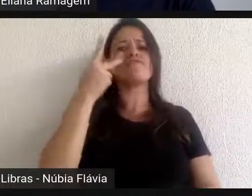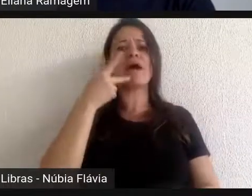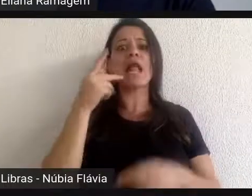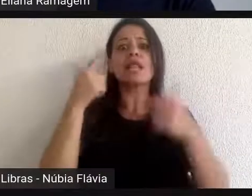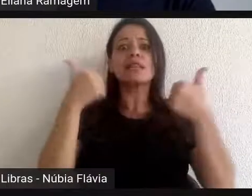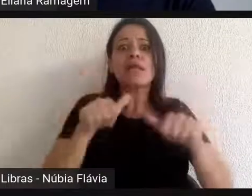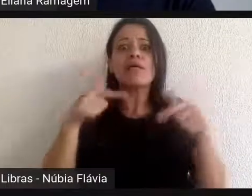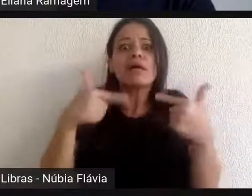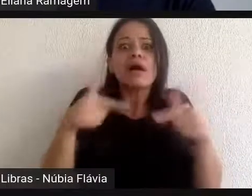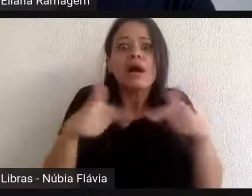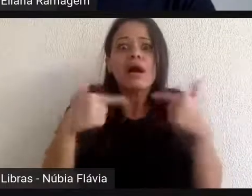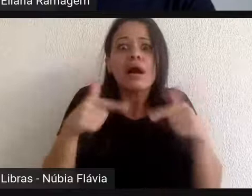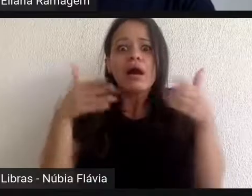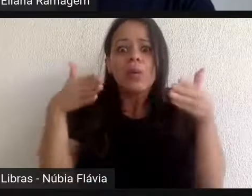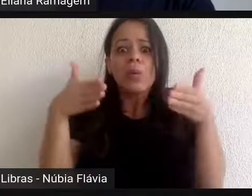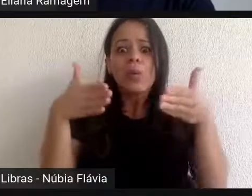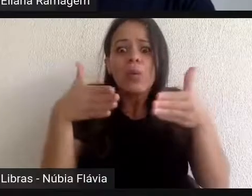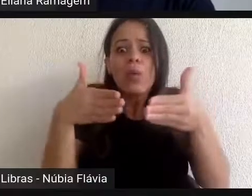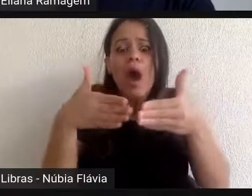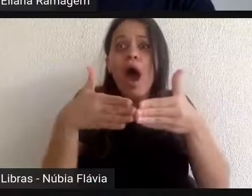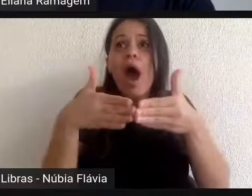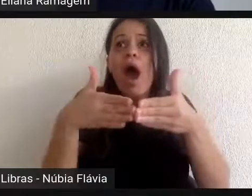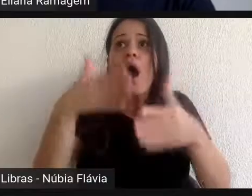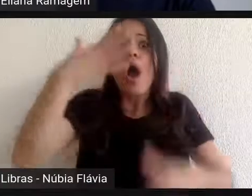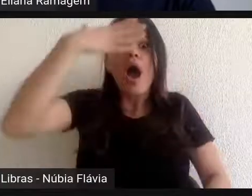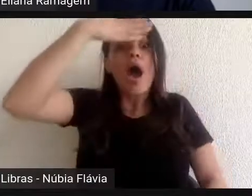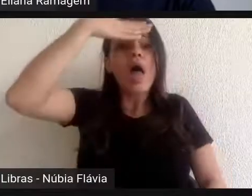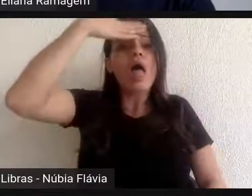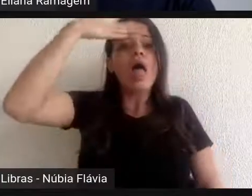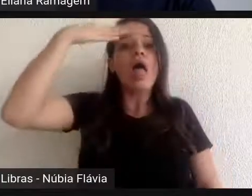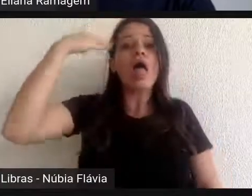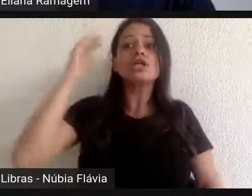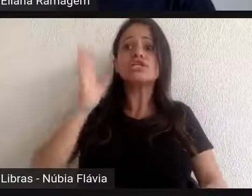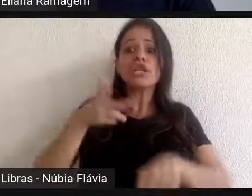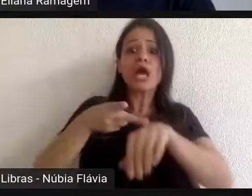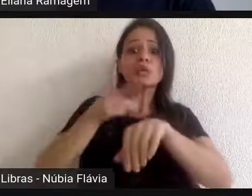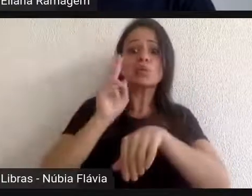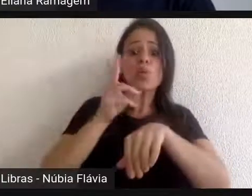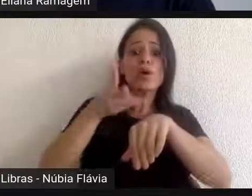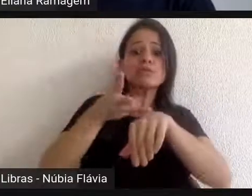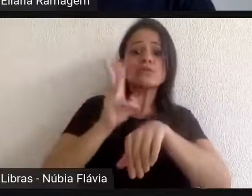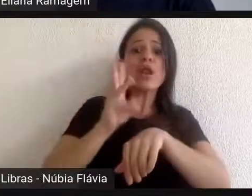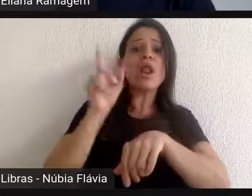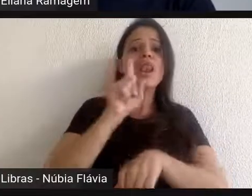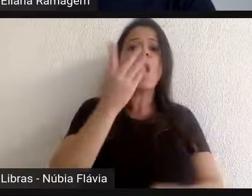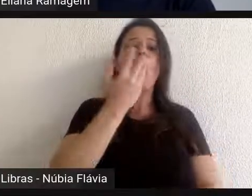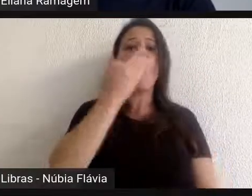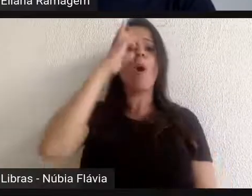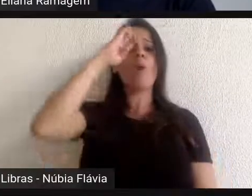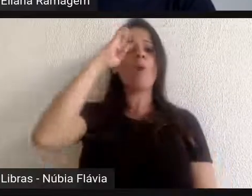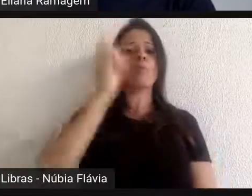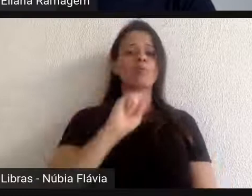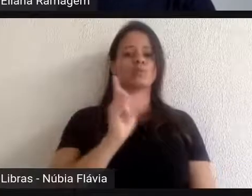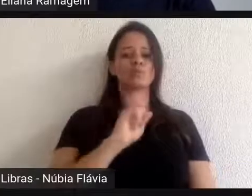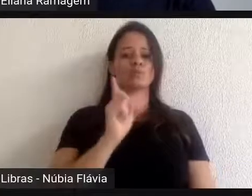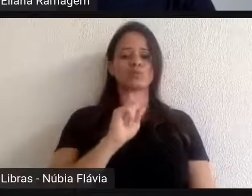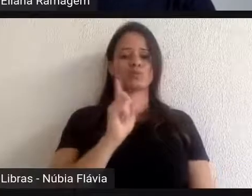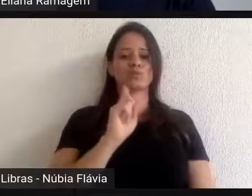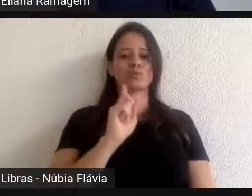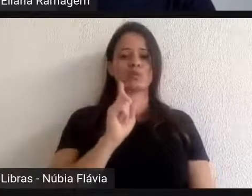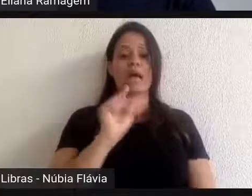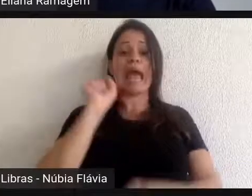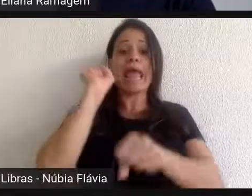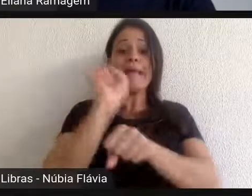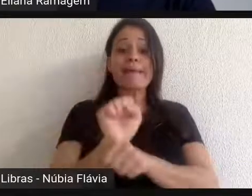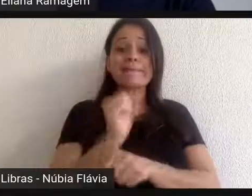tão focadas que quando elas se deram conta, eram 2, 3 horas da tarde, elas não tinham parado para almoçar, né? E aí, quando elas paravam